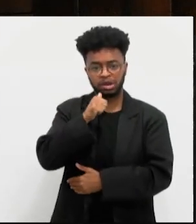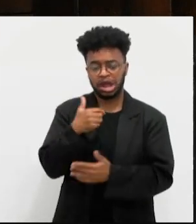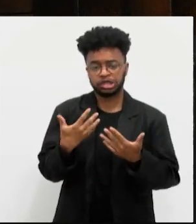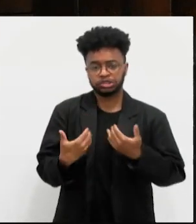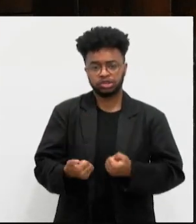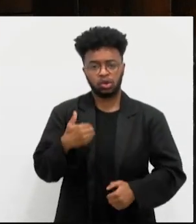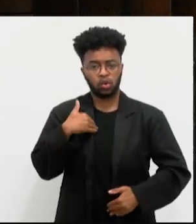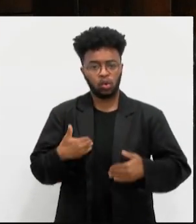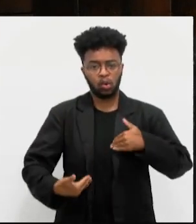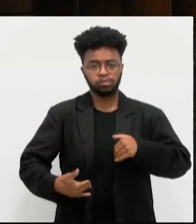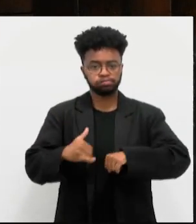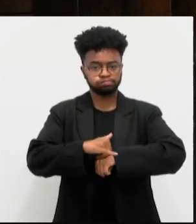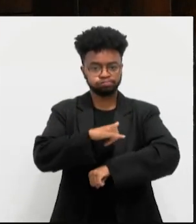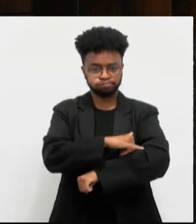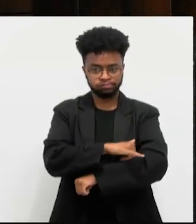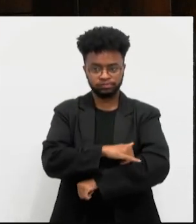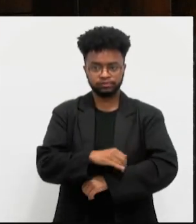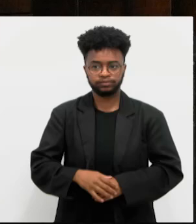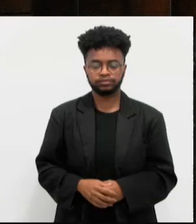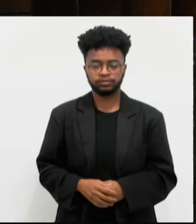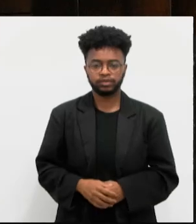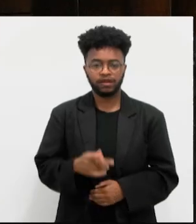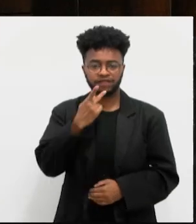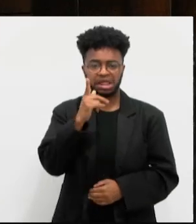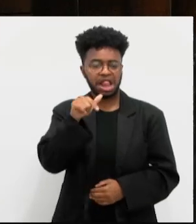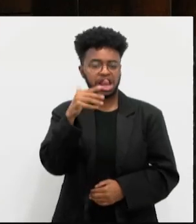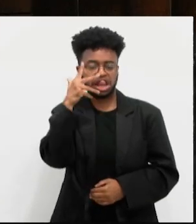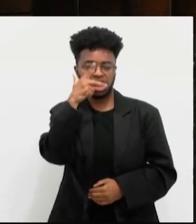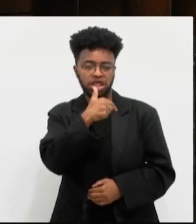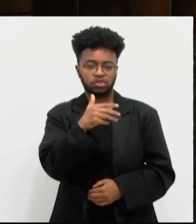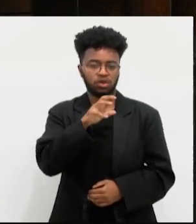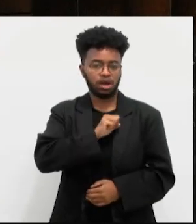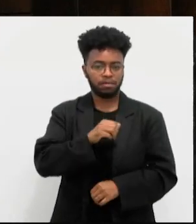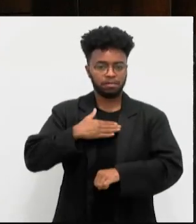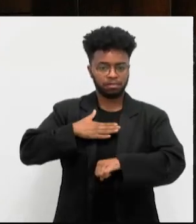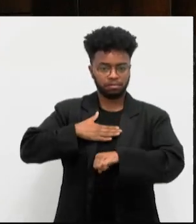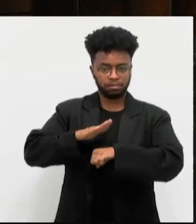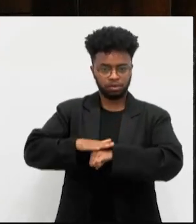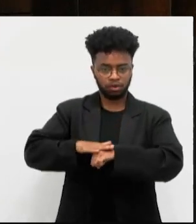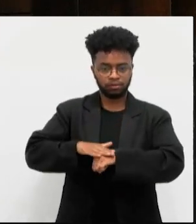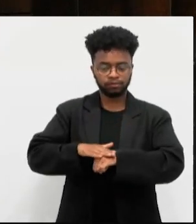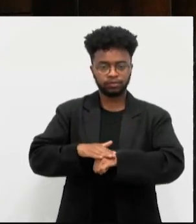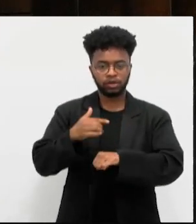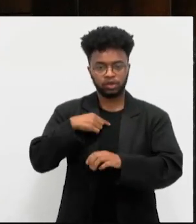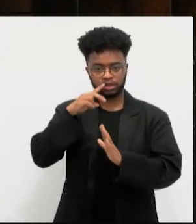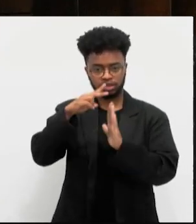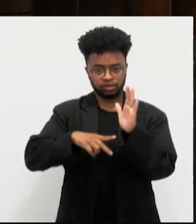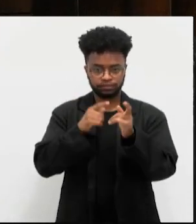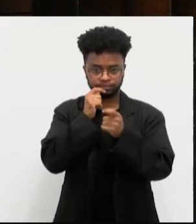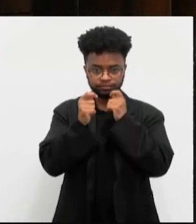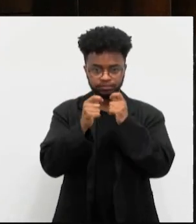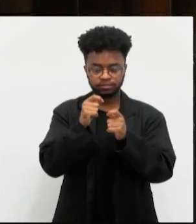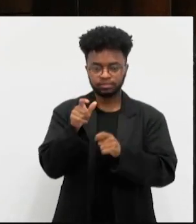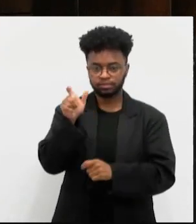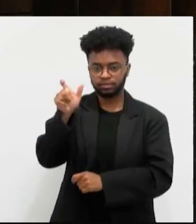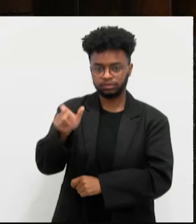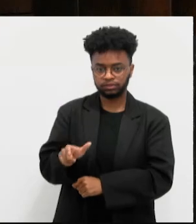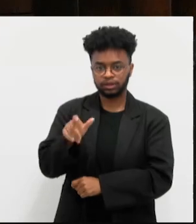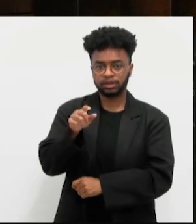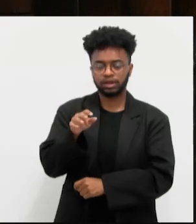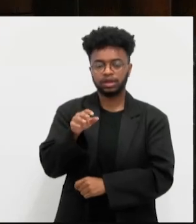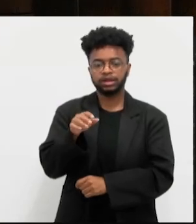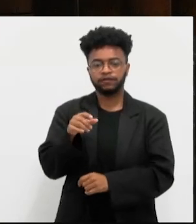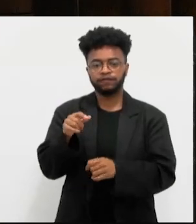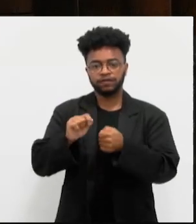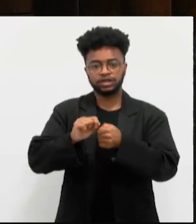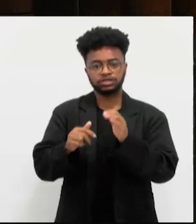aceitarem gordas. Falar que era lindo, se amava. Vou ler para você a reportagem. Thaís Carla passa